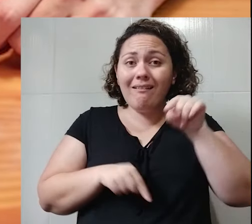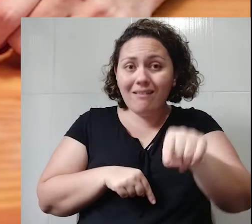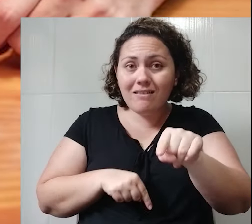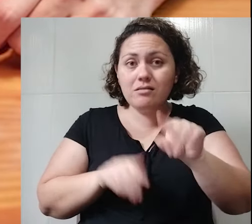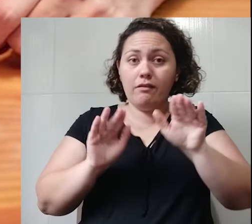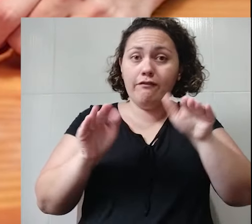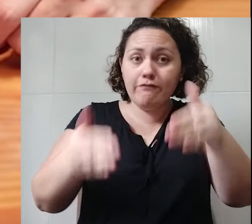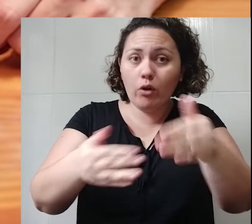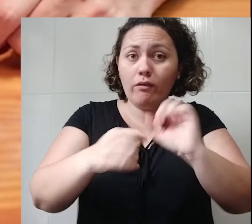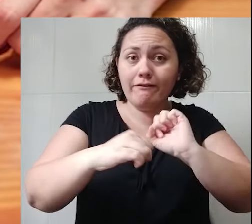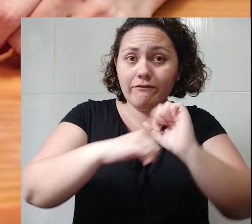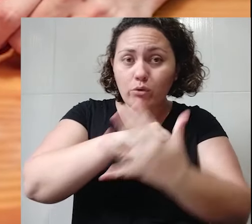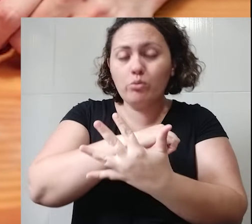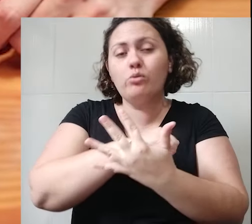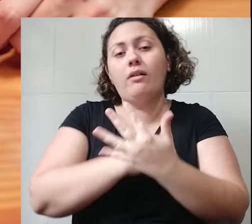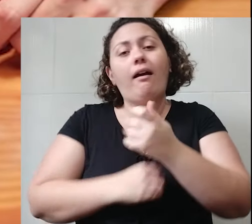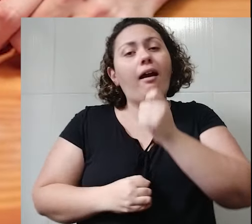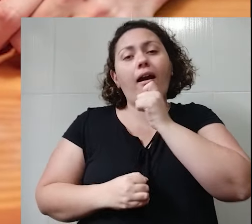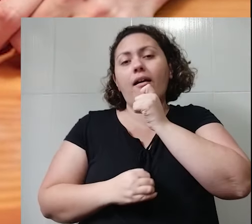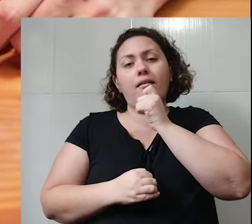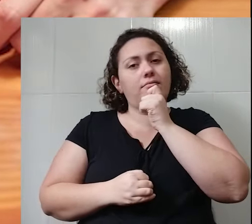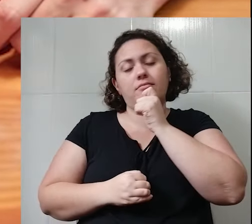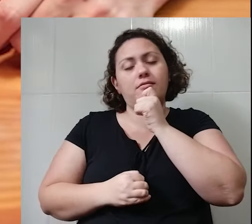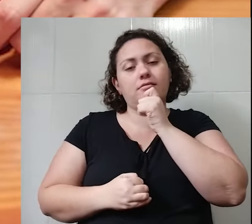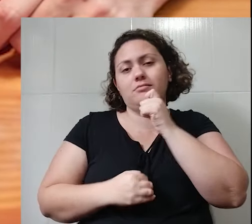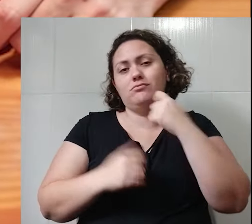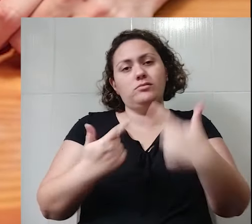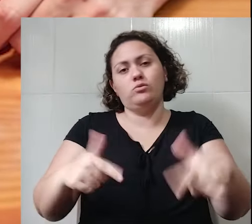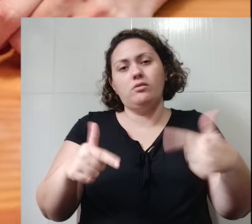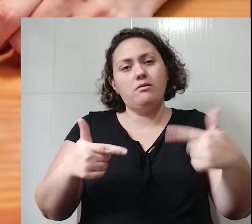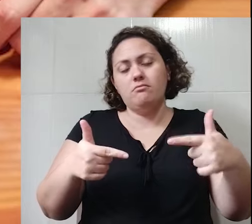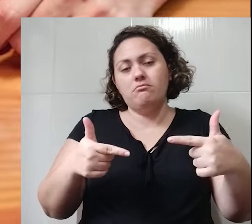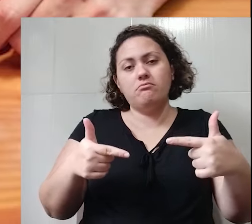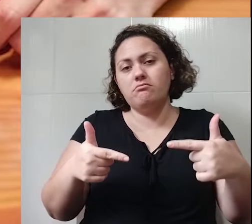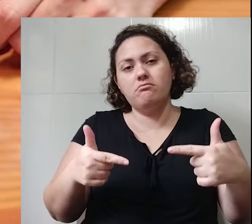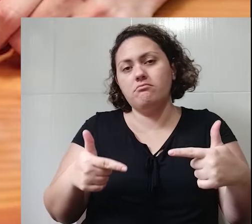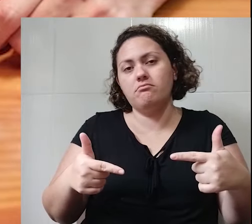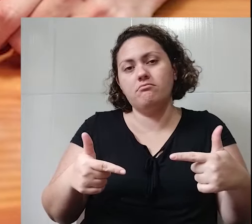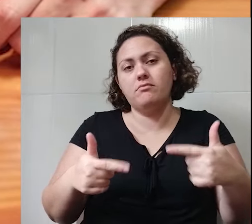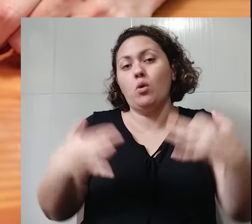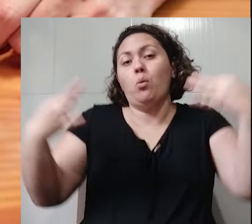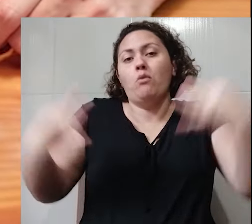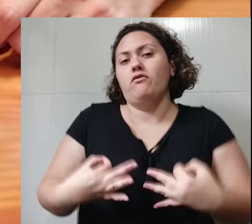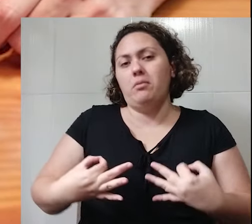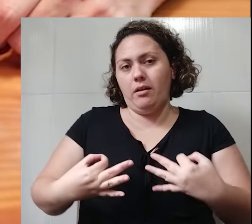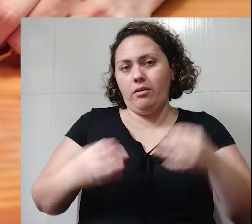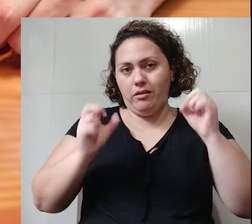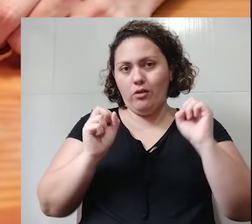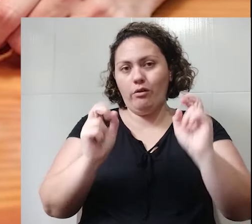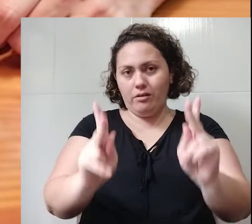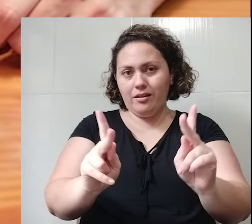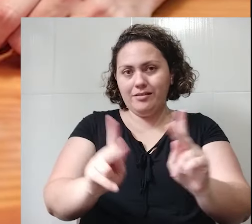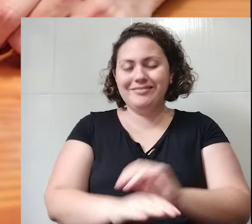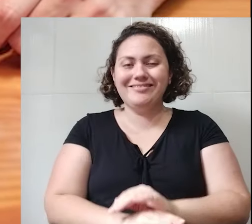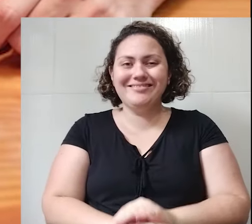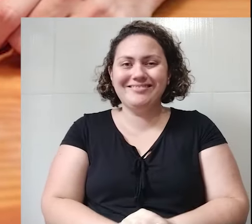esse efeito ainda não foi confirmado, certo?